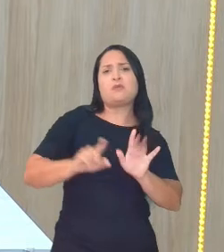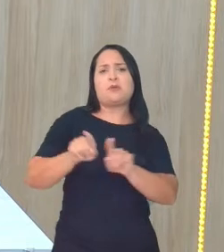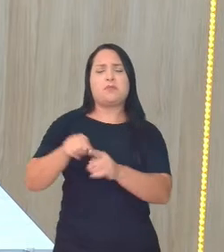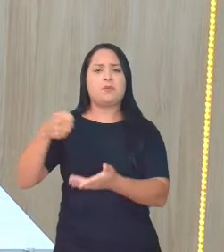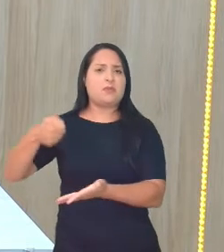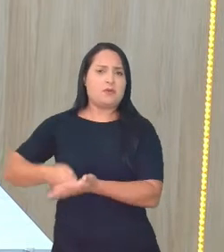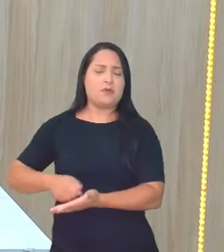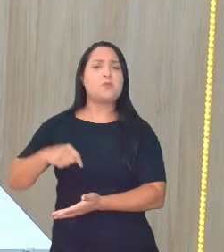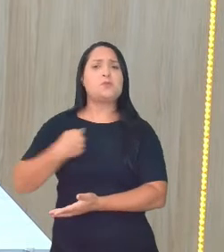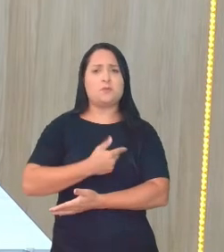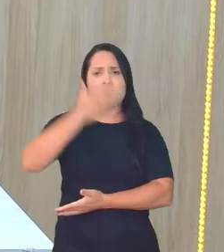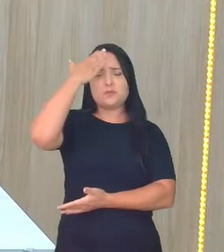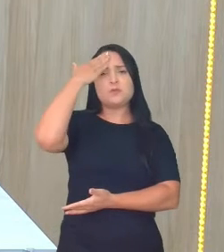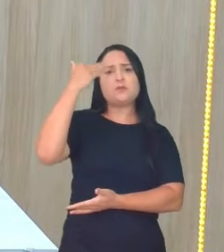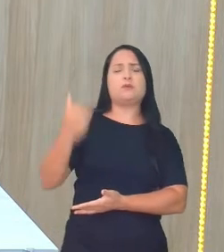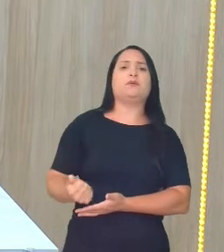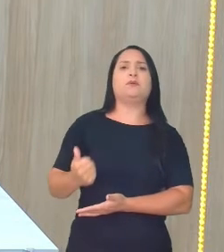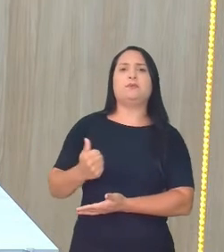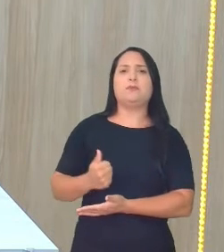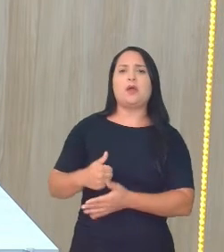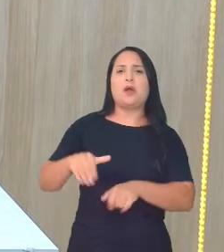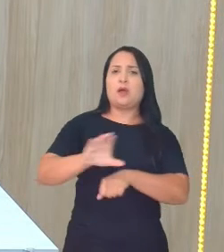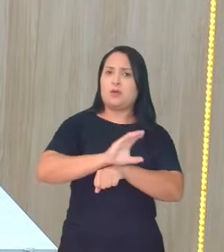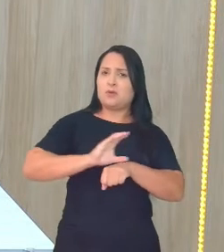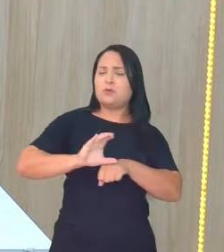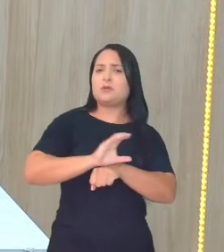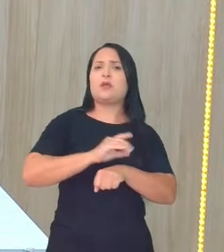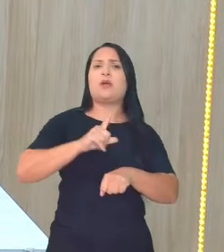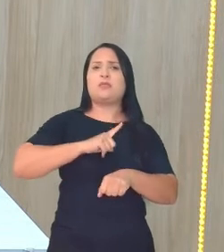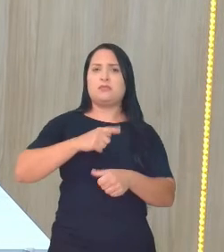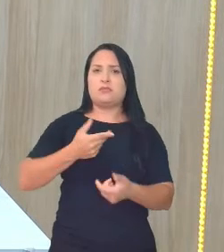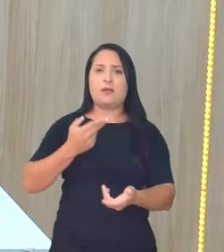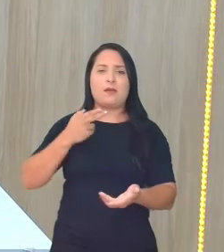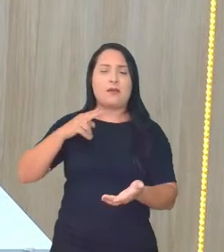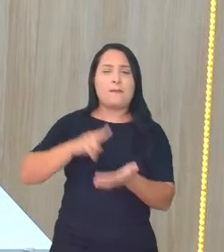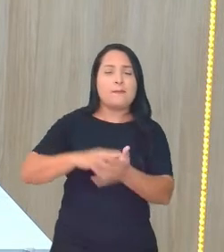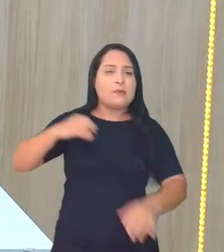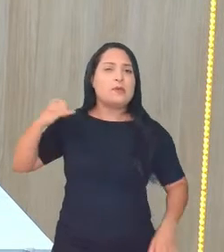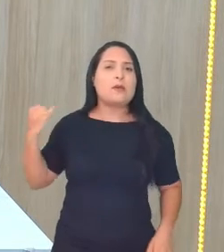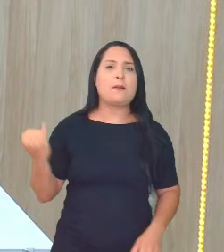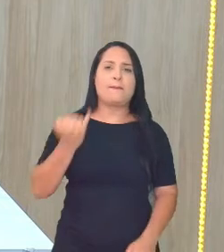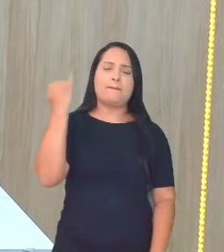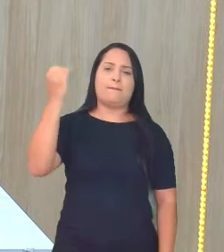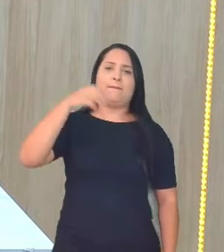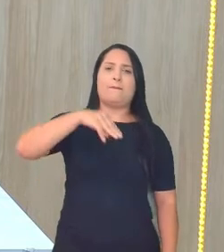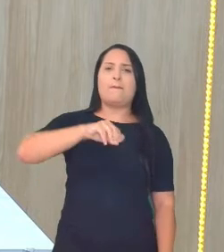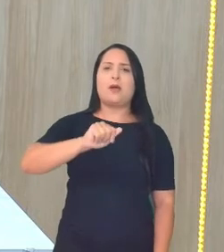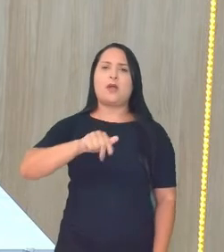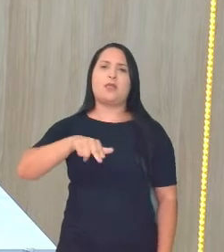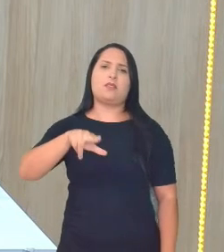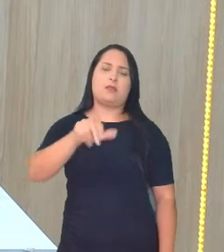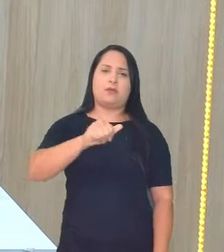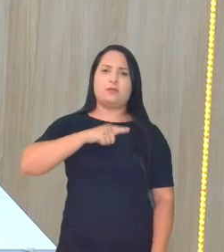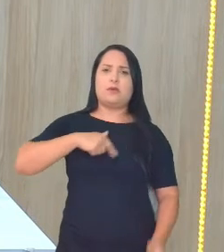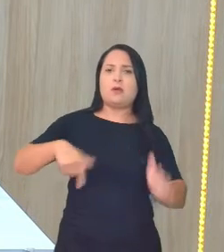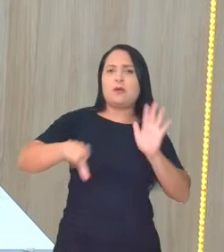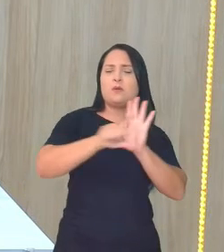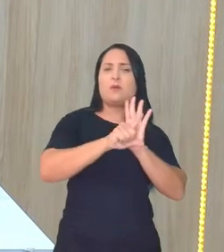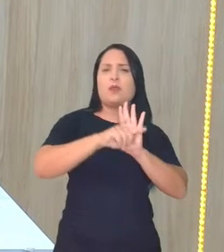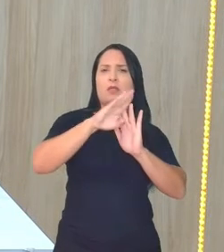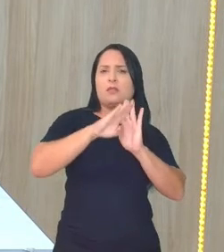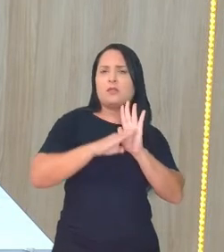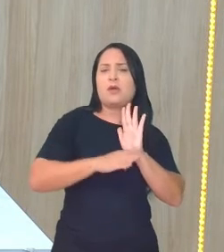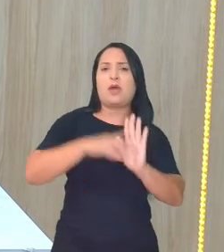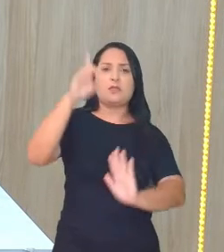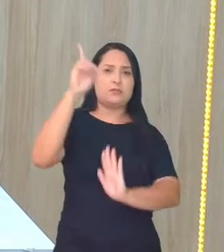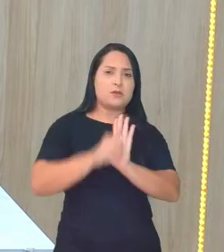deveres, né, porque a gente sabe que a Constituição é a Carta Magna, né? É um conjunto de leis maiores,